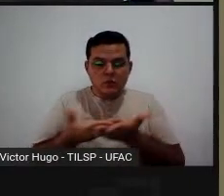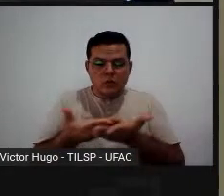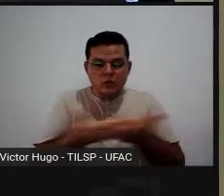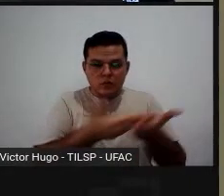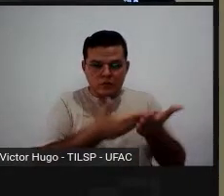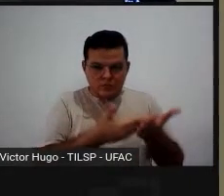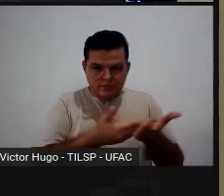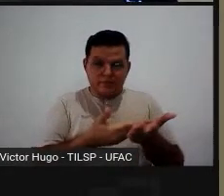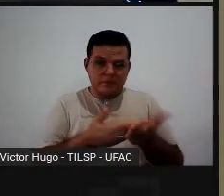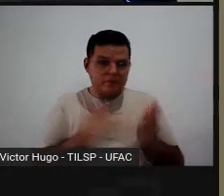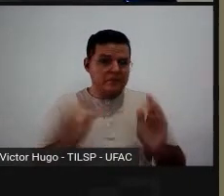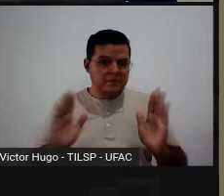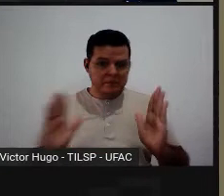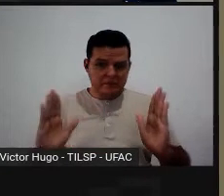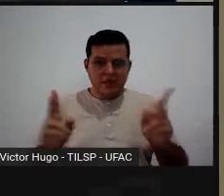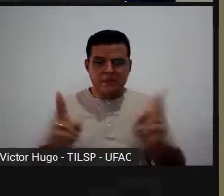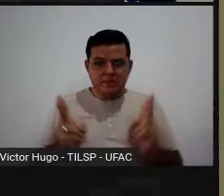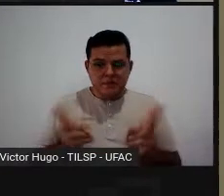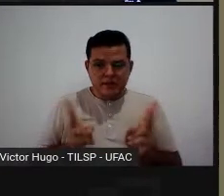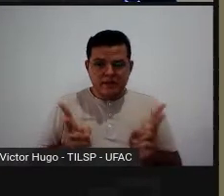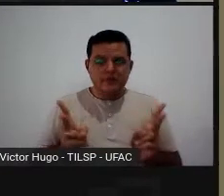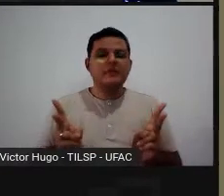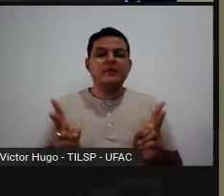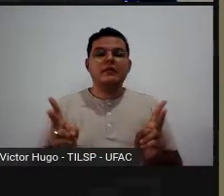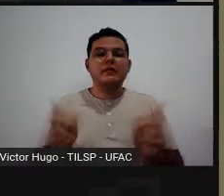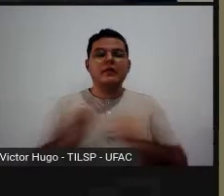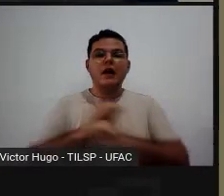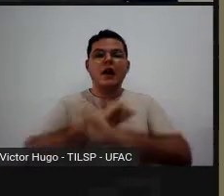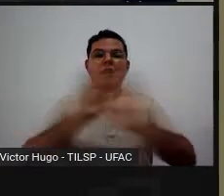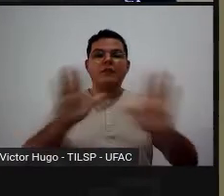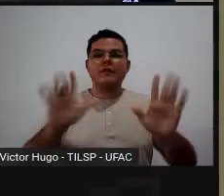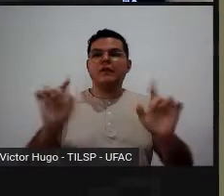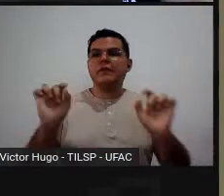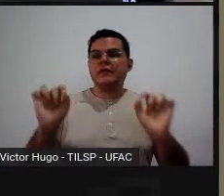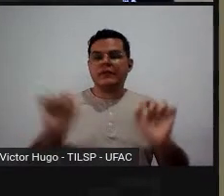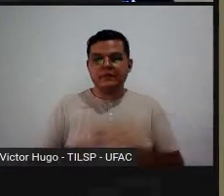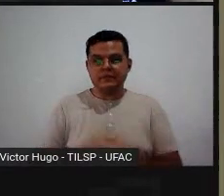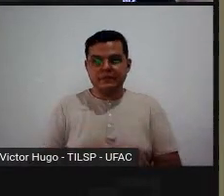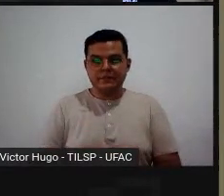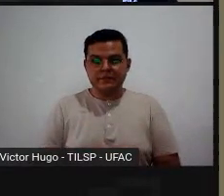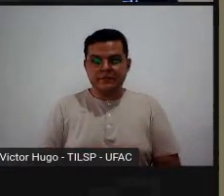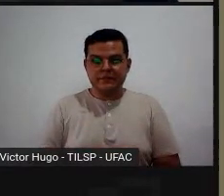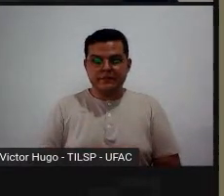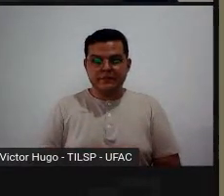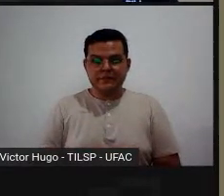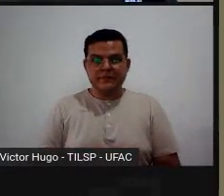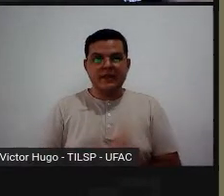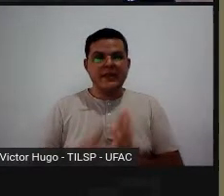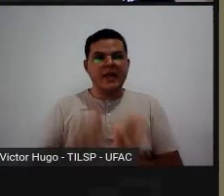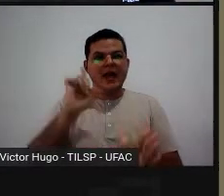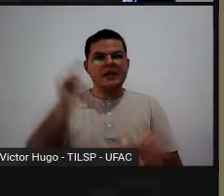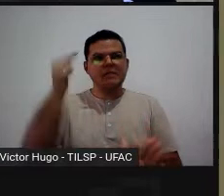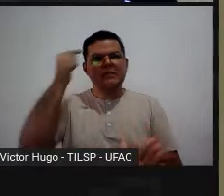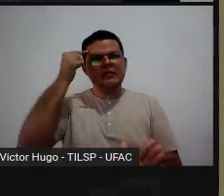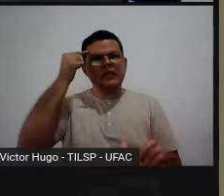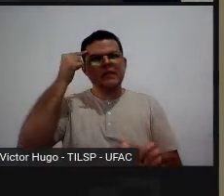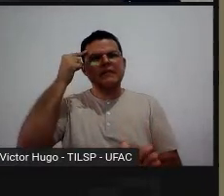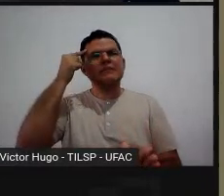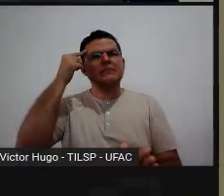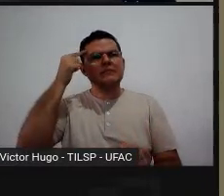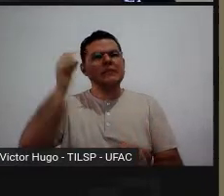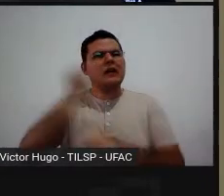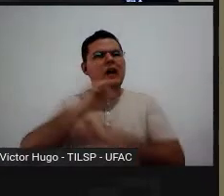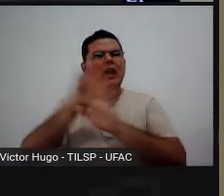que desmistificavam, de alguma forma, a ideia de que o raciocínio lógico estava, de fato,